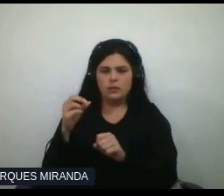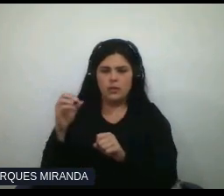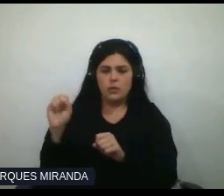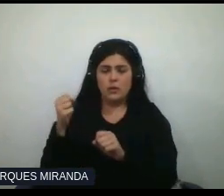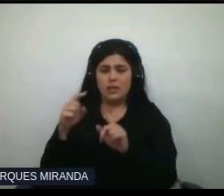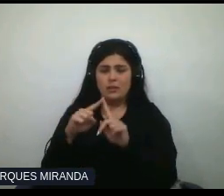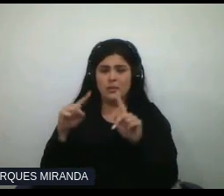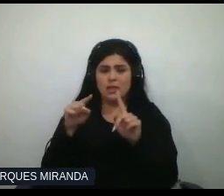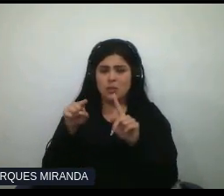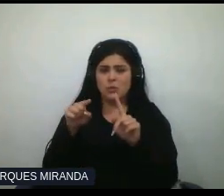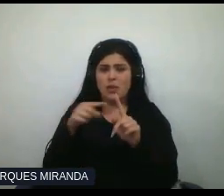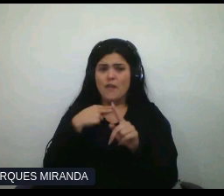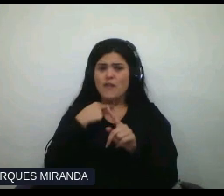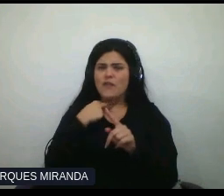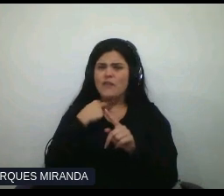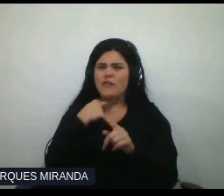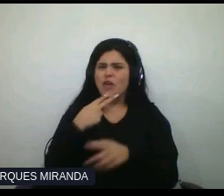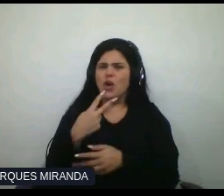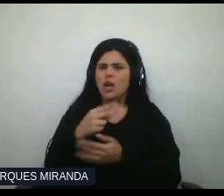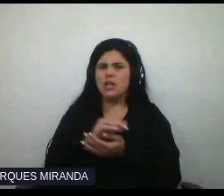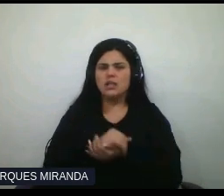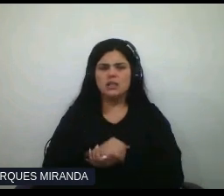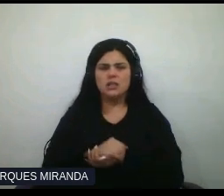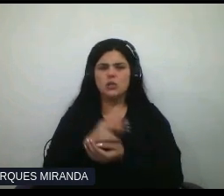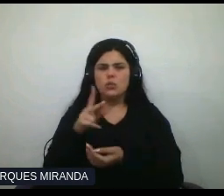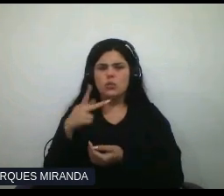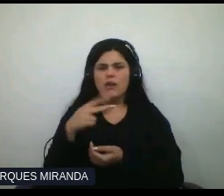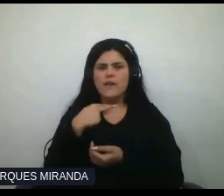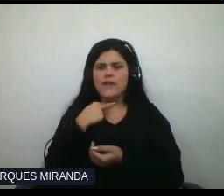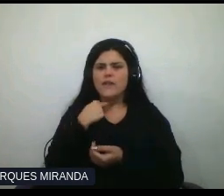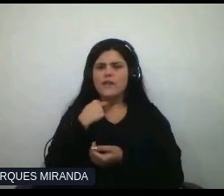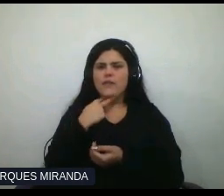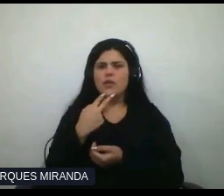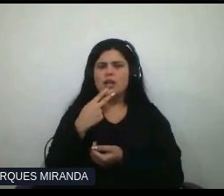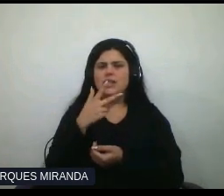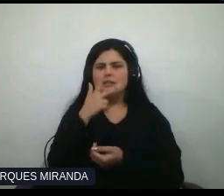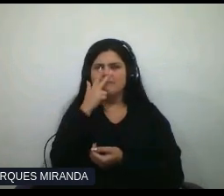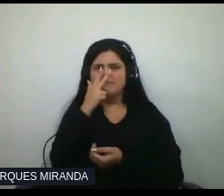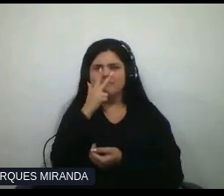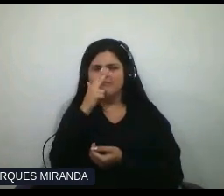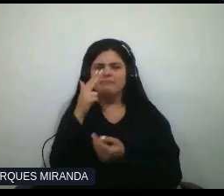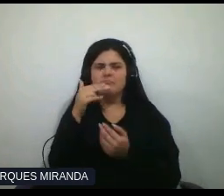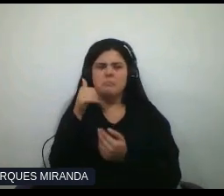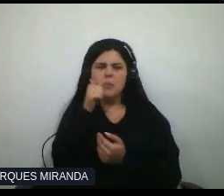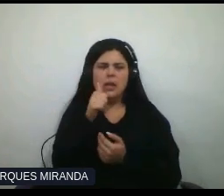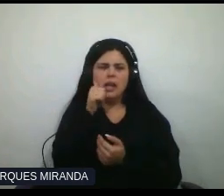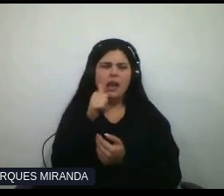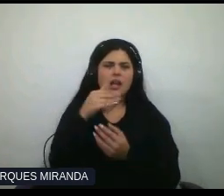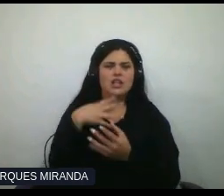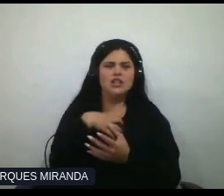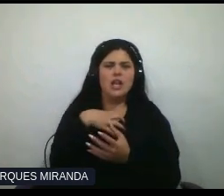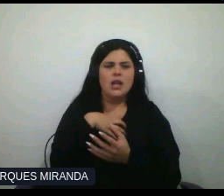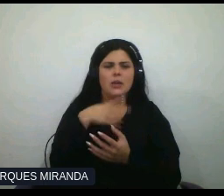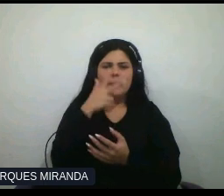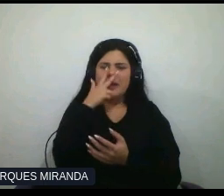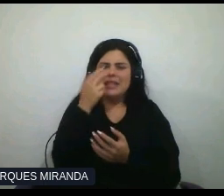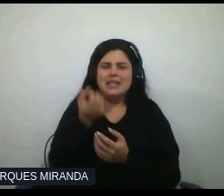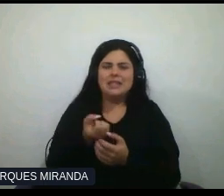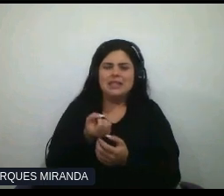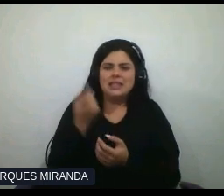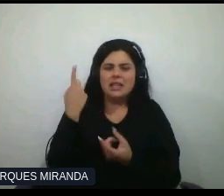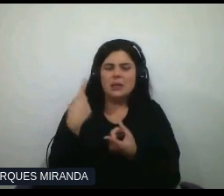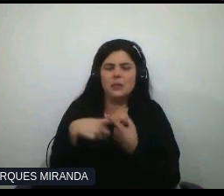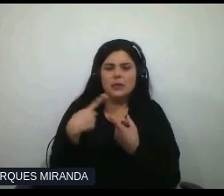que a sua voz é muito feminina. E a gente achou um pouco estranho,